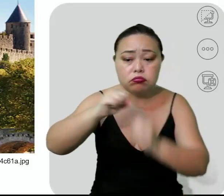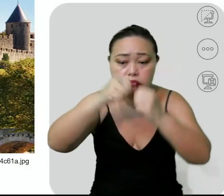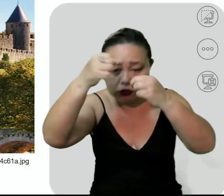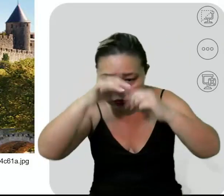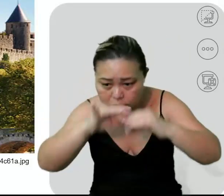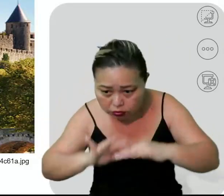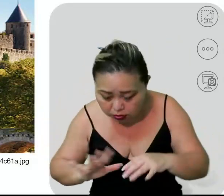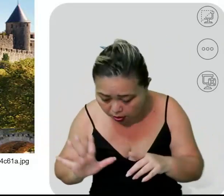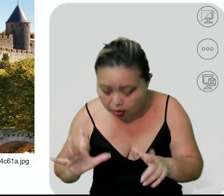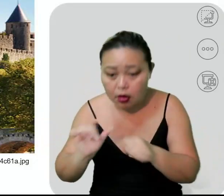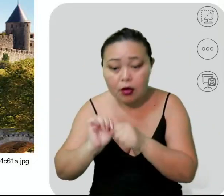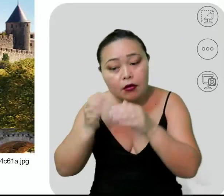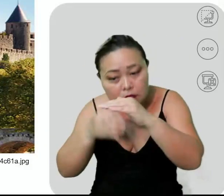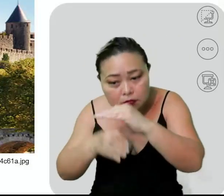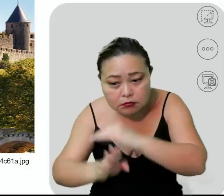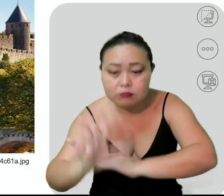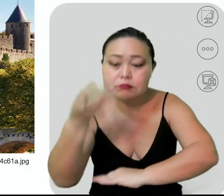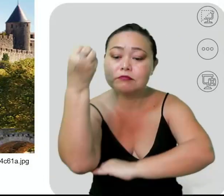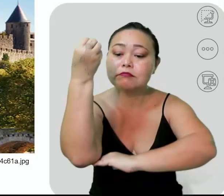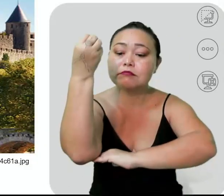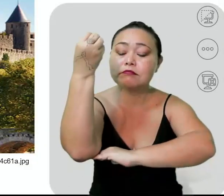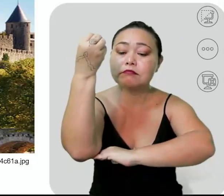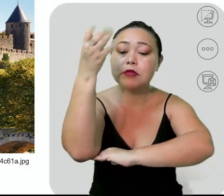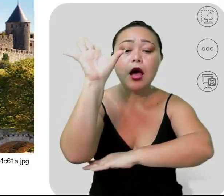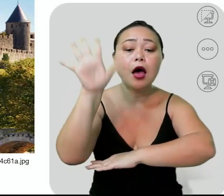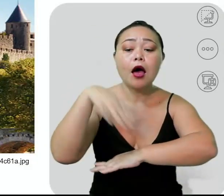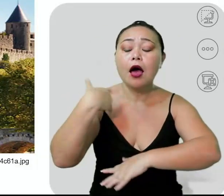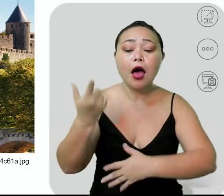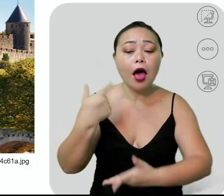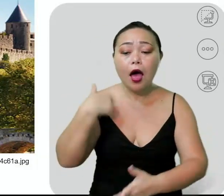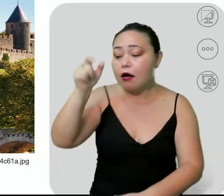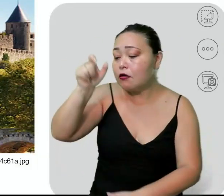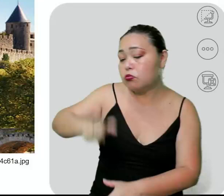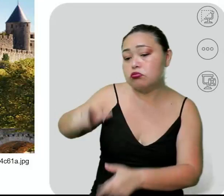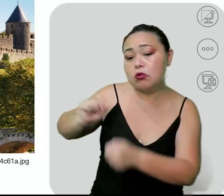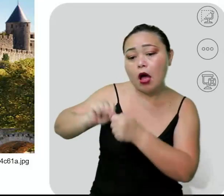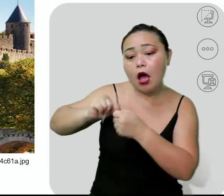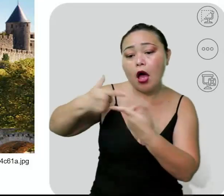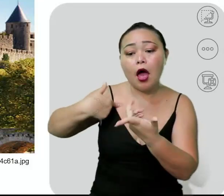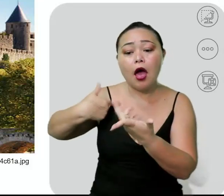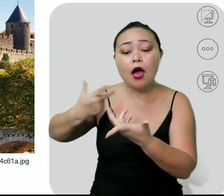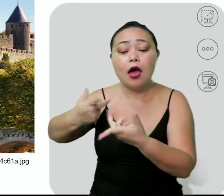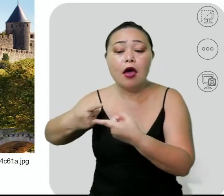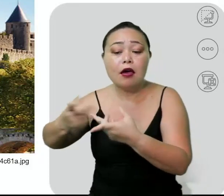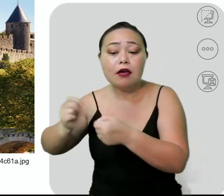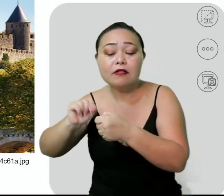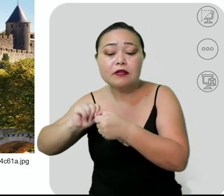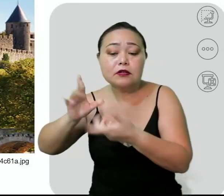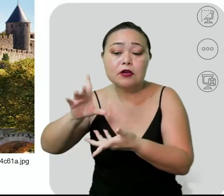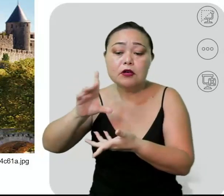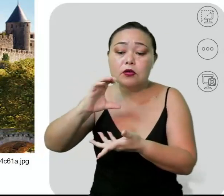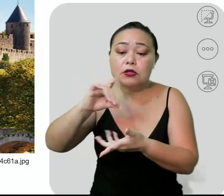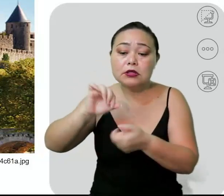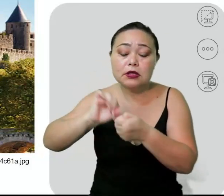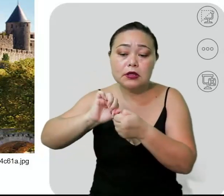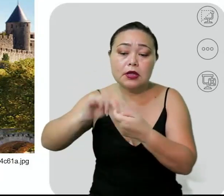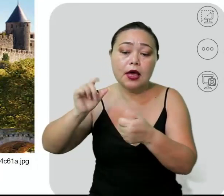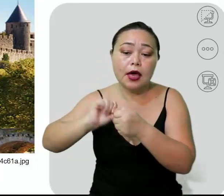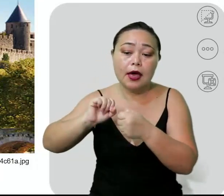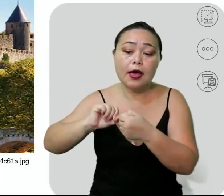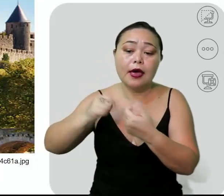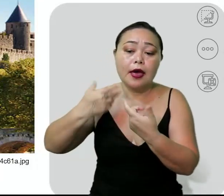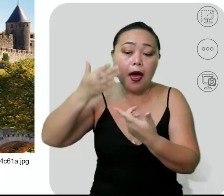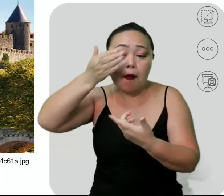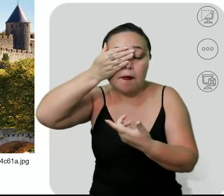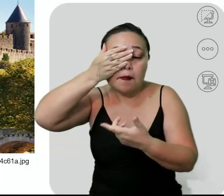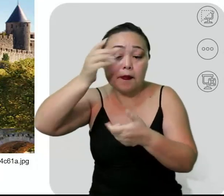desarmavam tudo e entravam para o castelo. É como se fosse o cara que vendia CD pirata lá na 7 de setembro. O cara fala